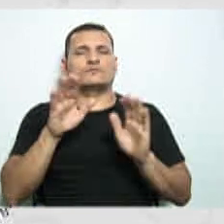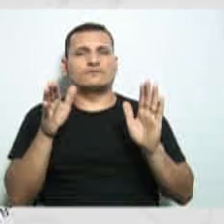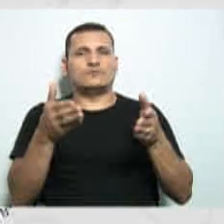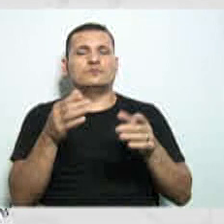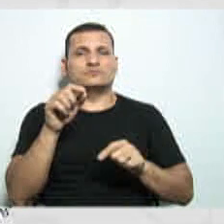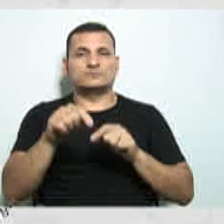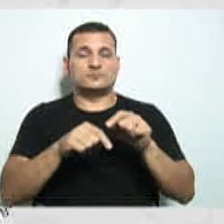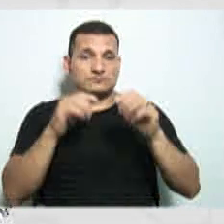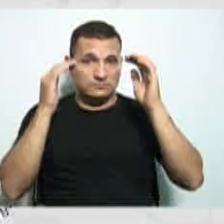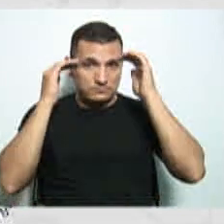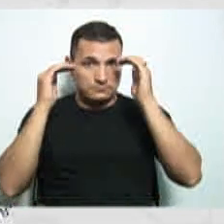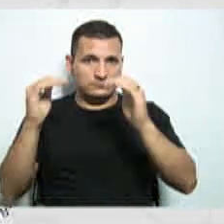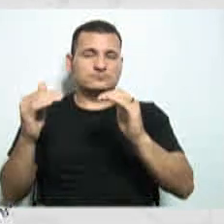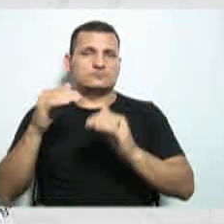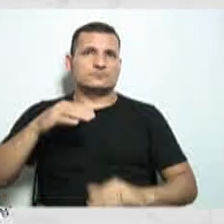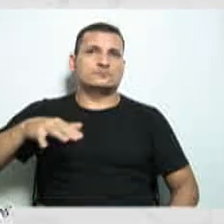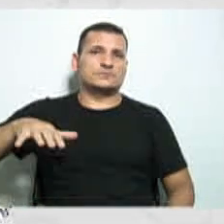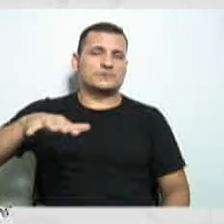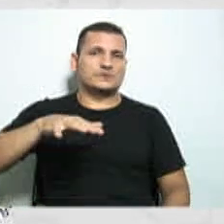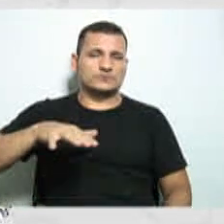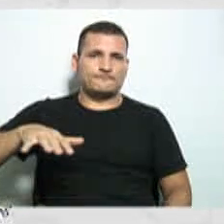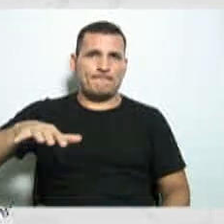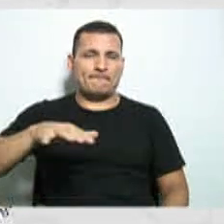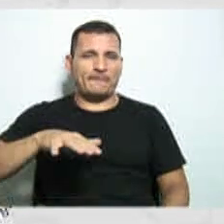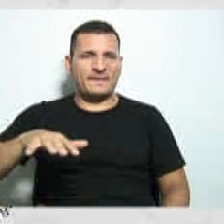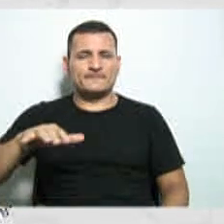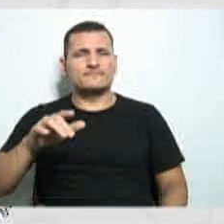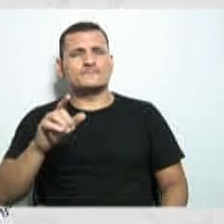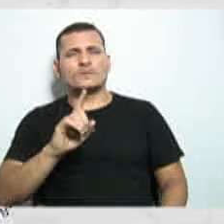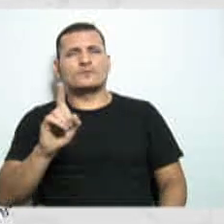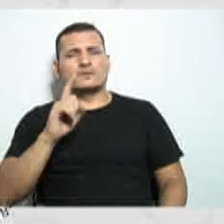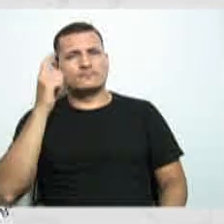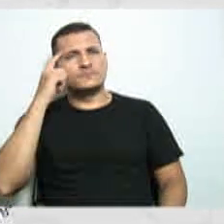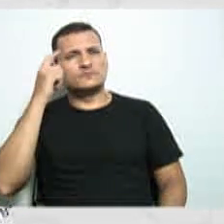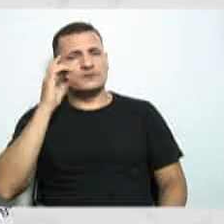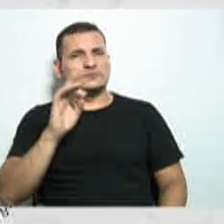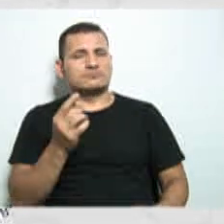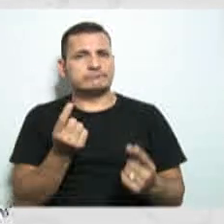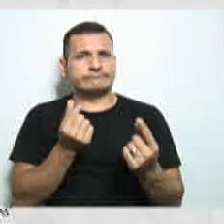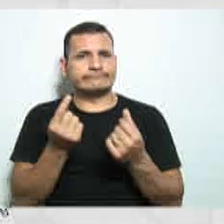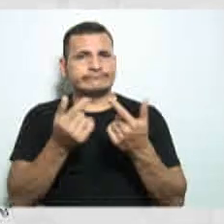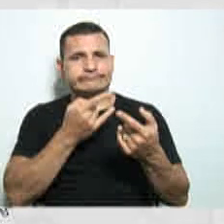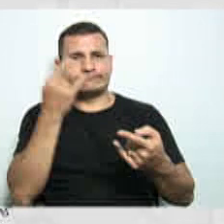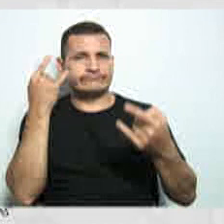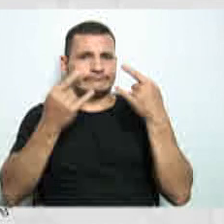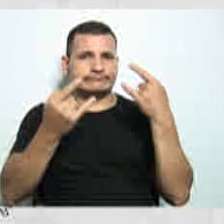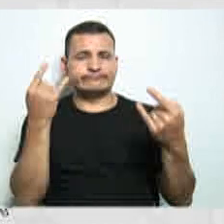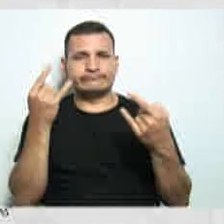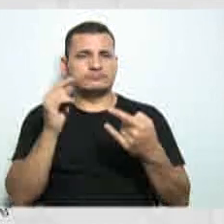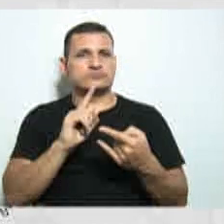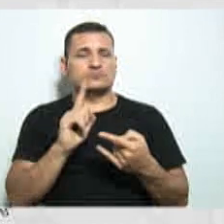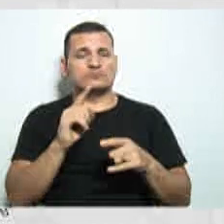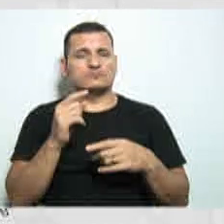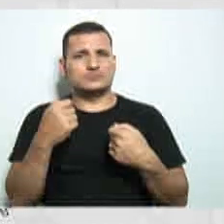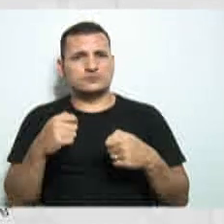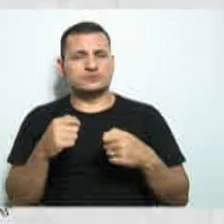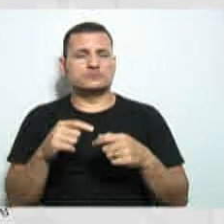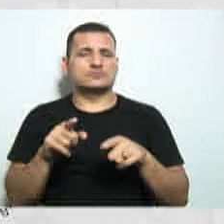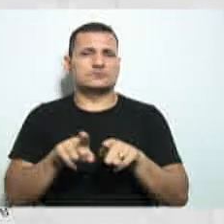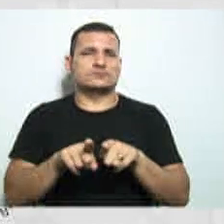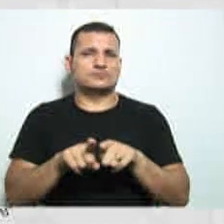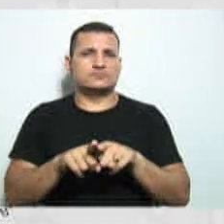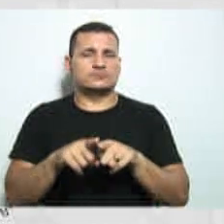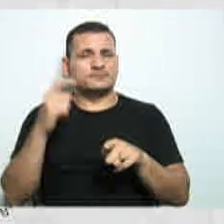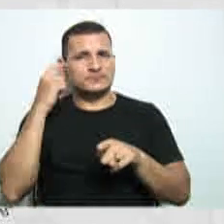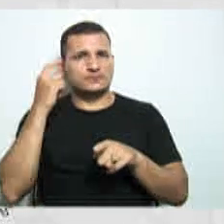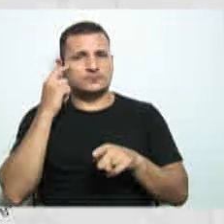O respeito ao meio ambiente. Não adianta eu pensar somente no lucro, tá? Ao desenvolvimento sustentável da sociedade. Para